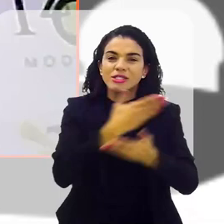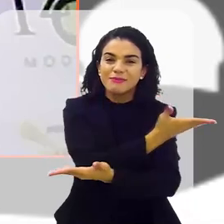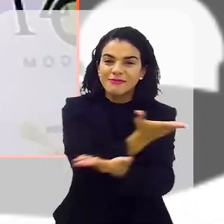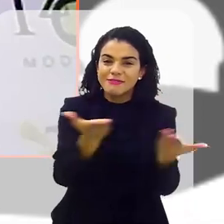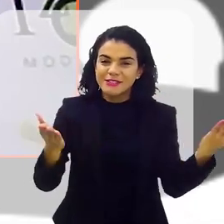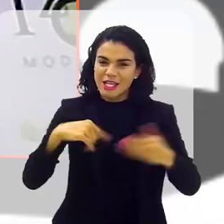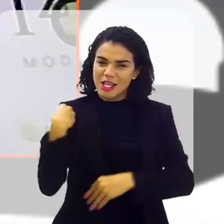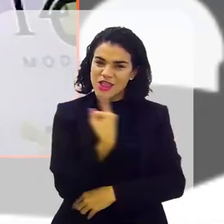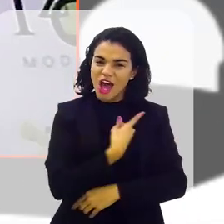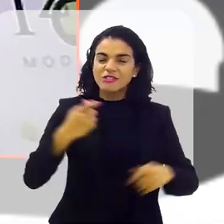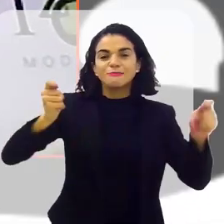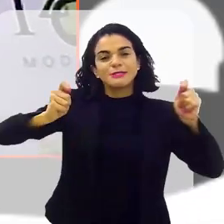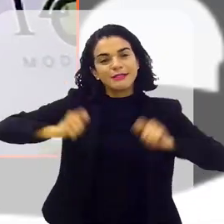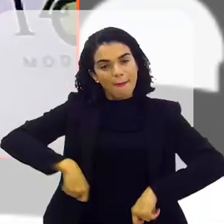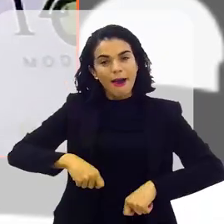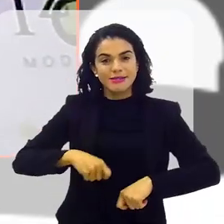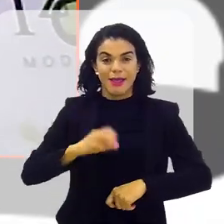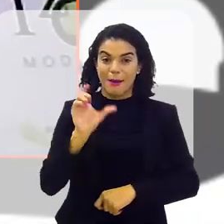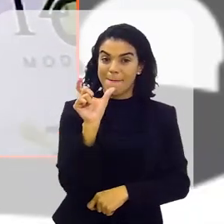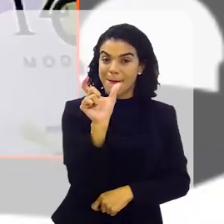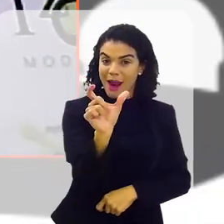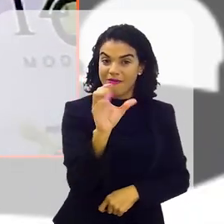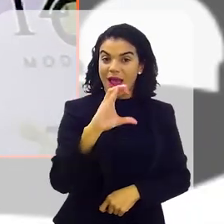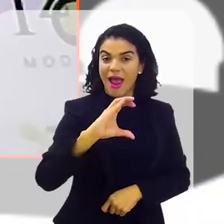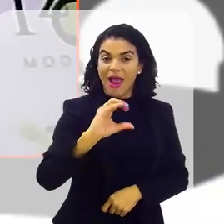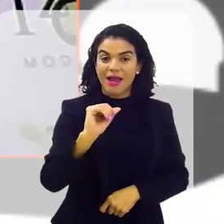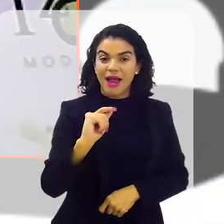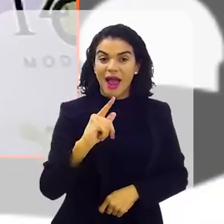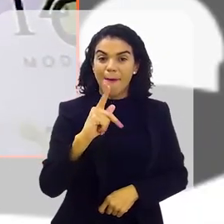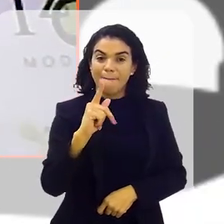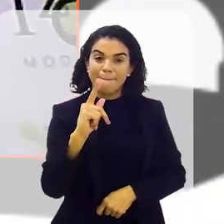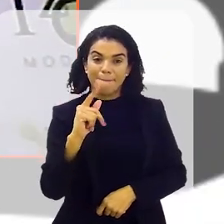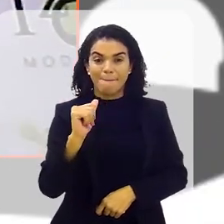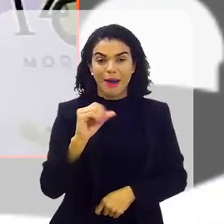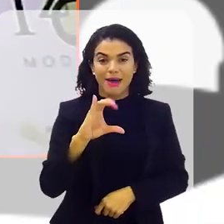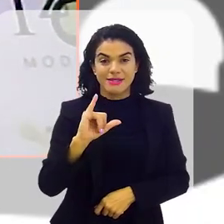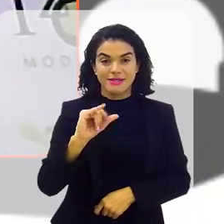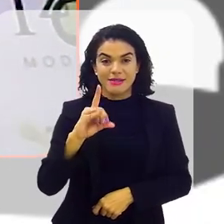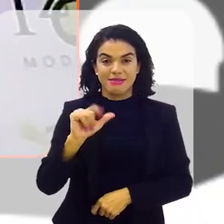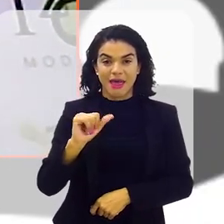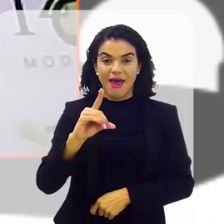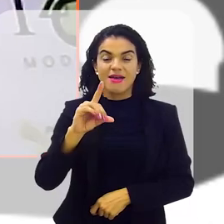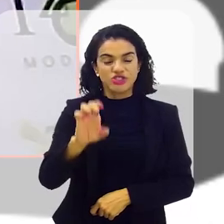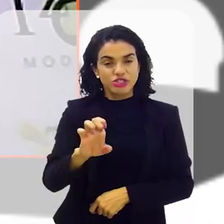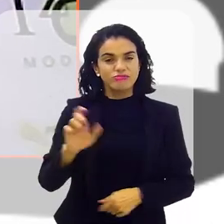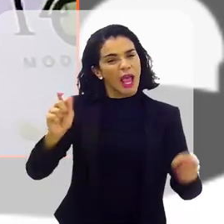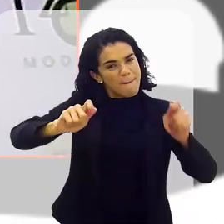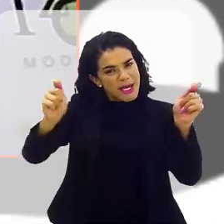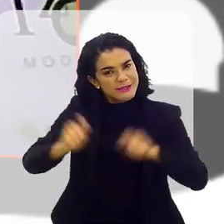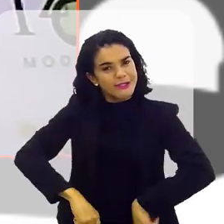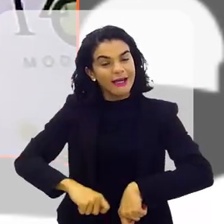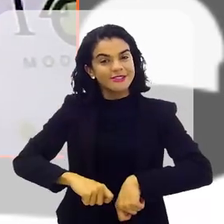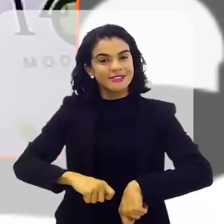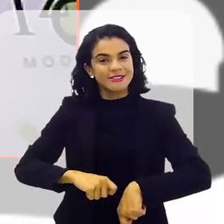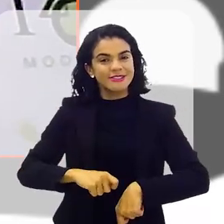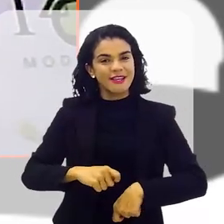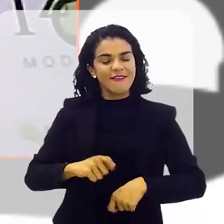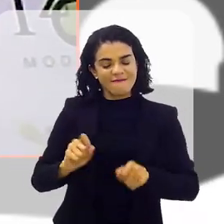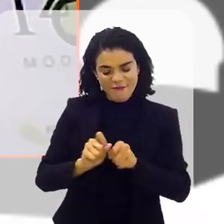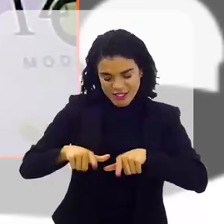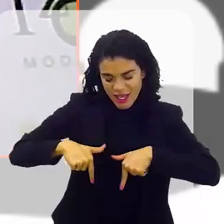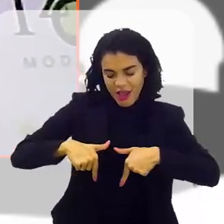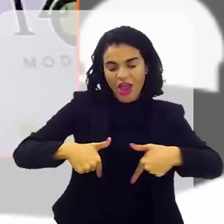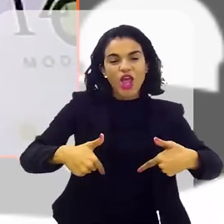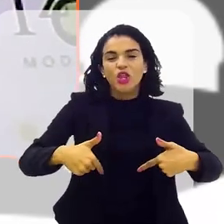vocês que somos capazes a palavra maior é essa capacidade eles são capazes de fazer todo